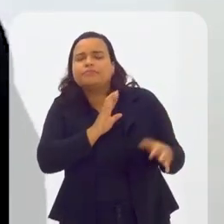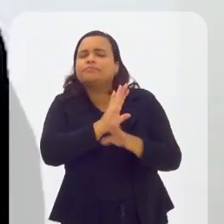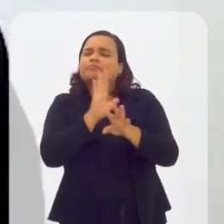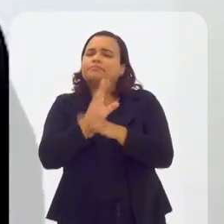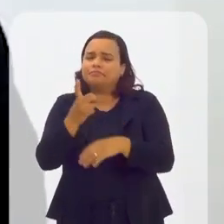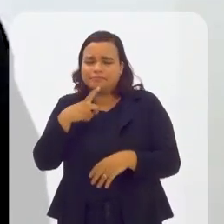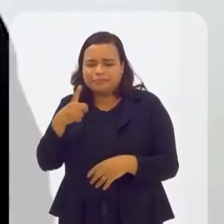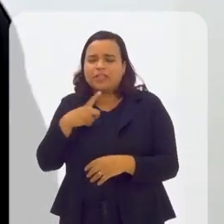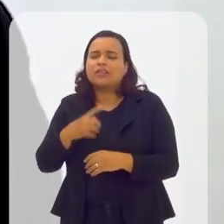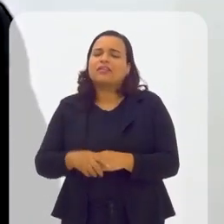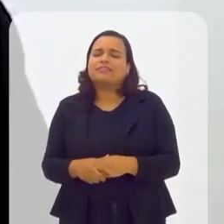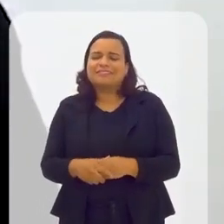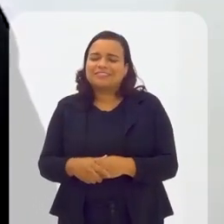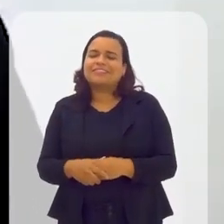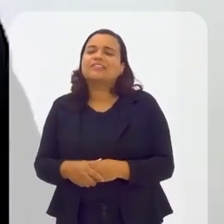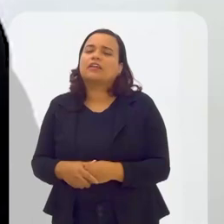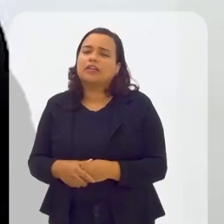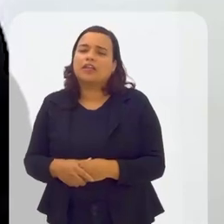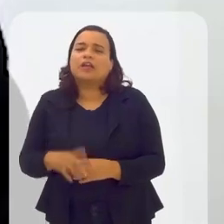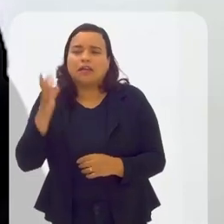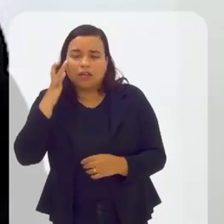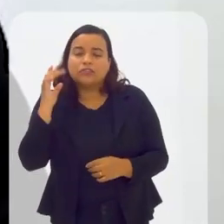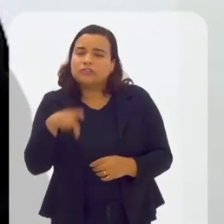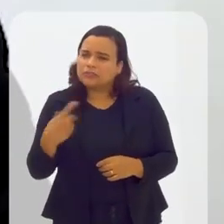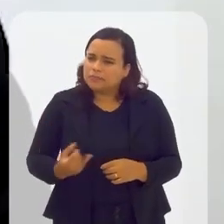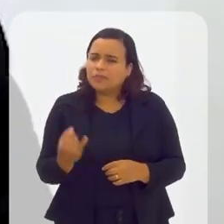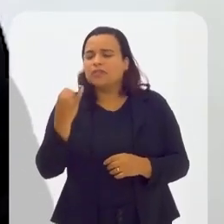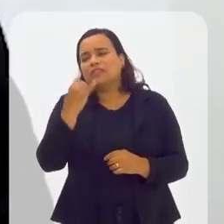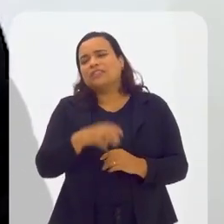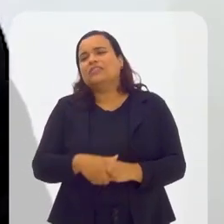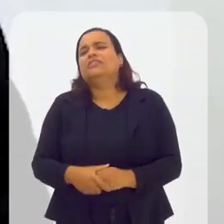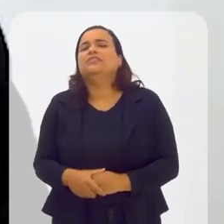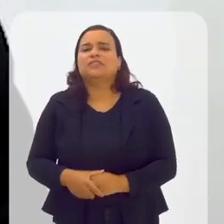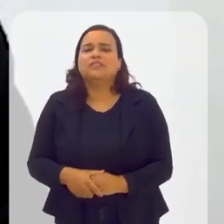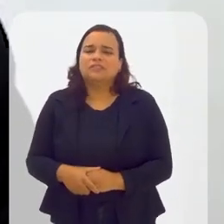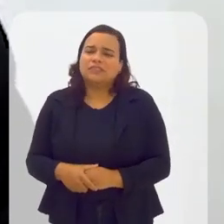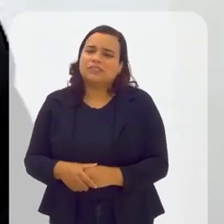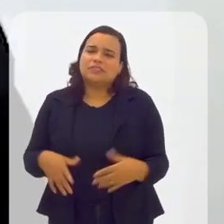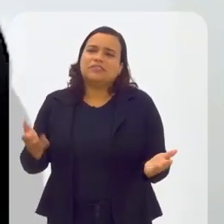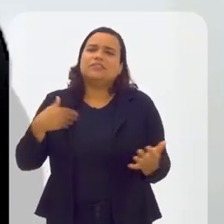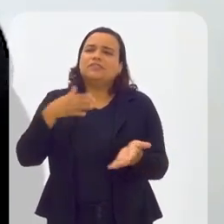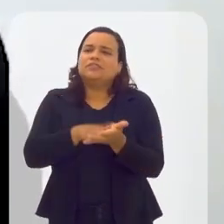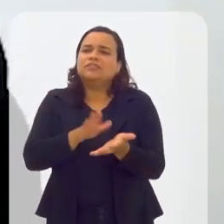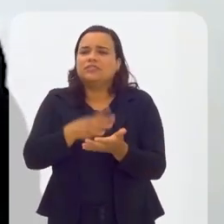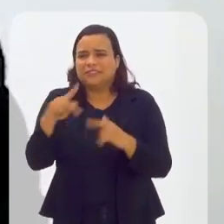aí estão enxergando. E eu